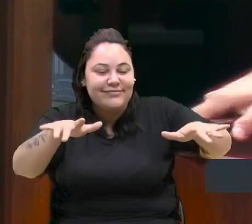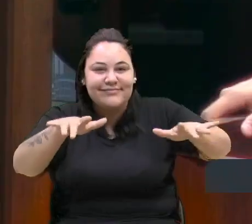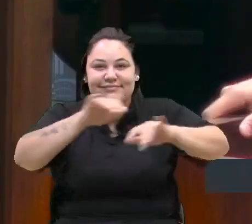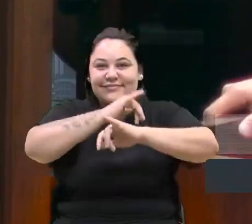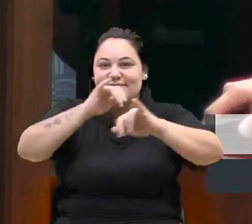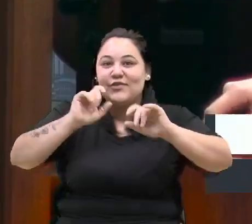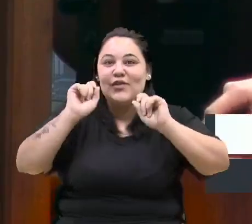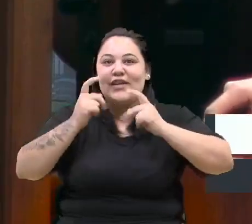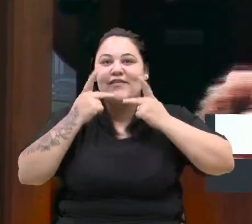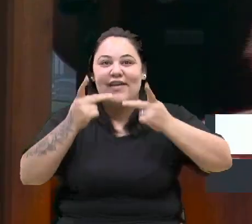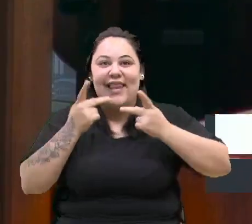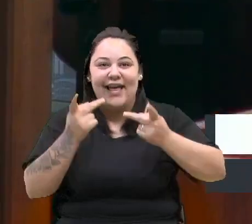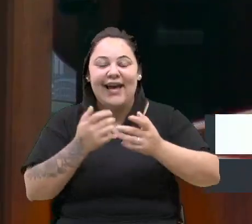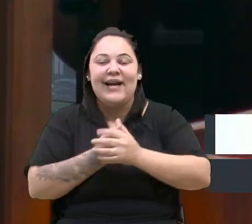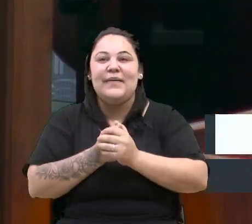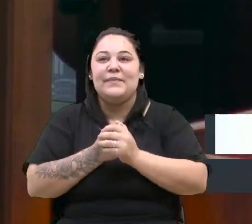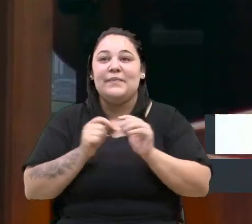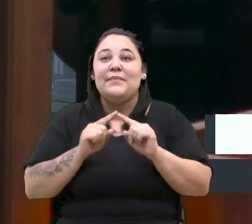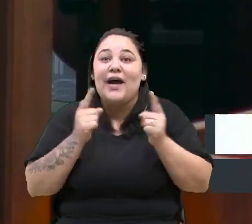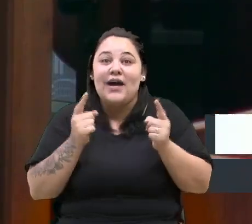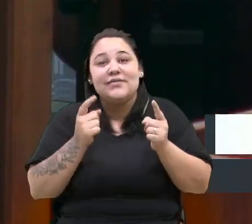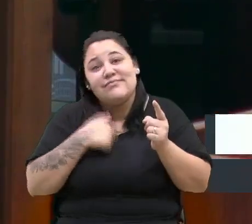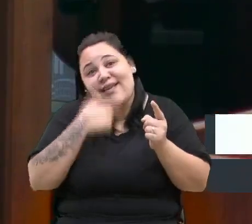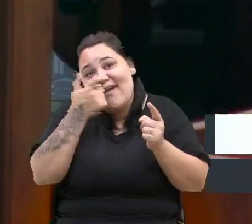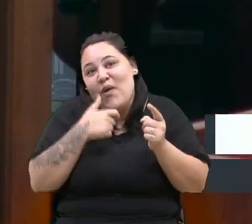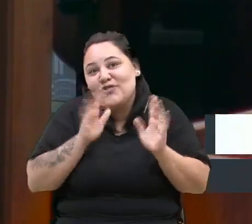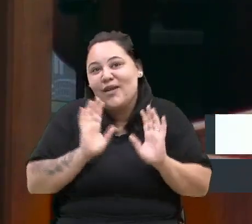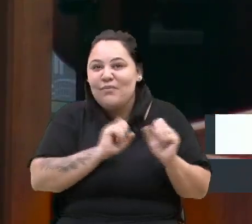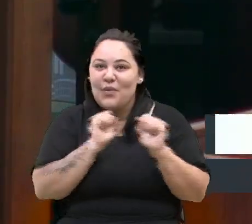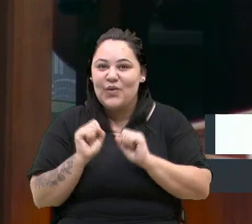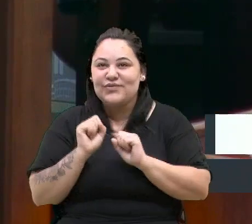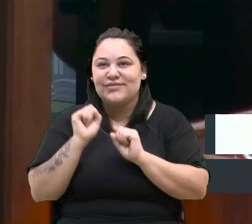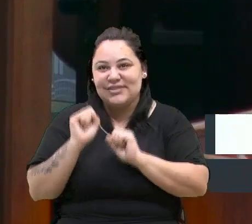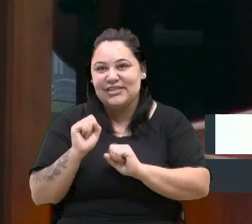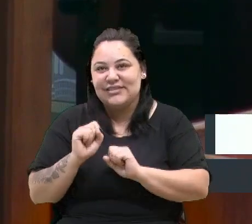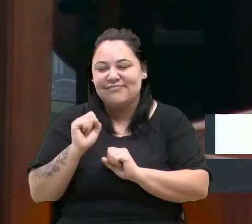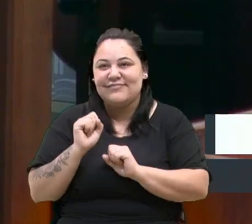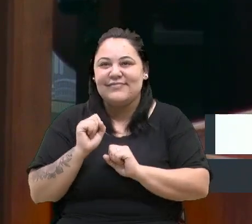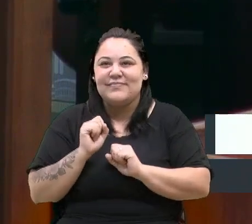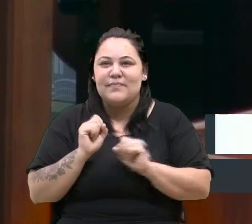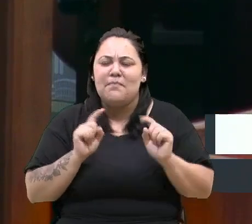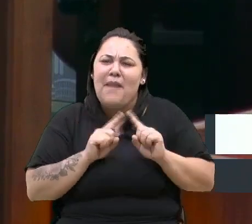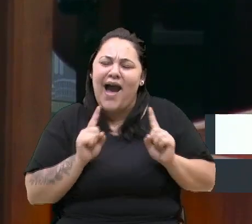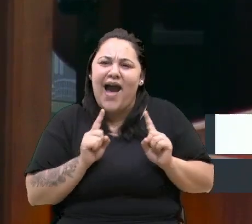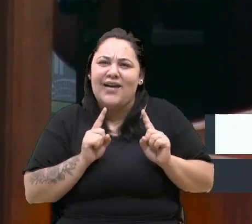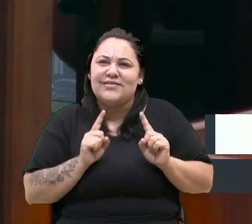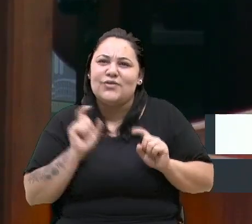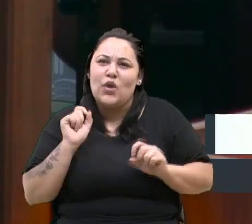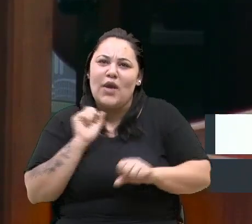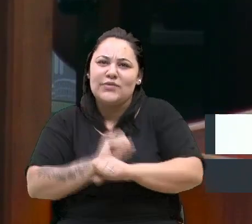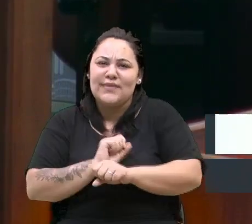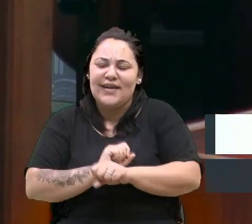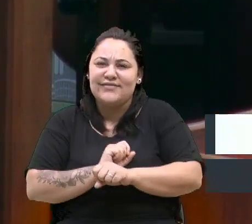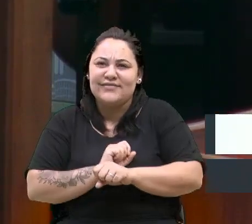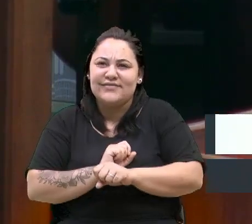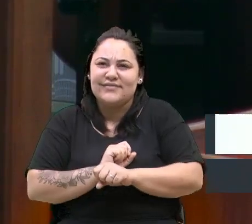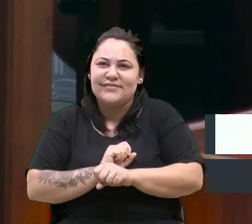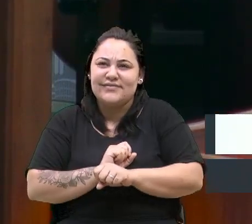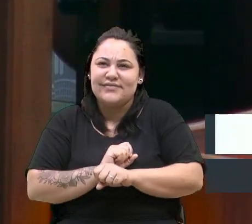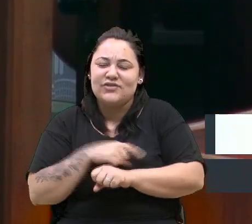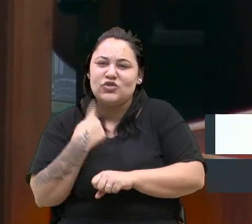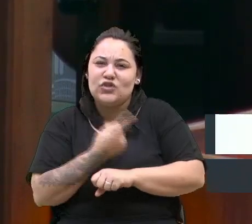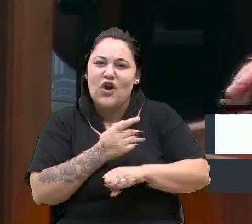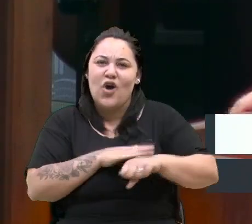falar. Mas, eu acho que pode ser polêmico, sim, mas a perspectiva da nossa